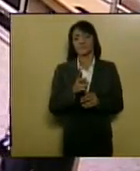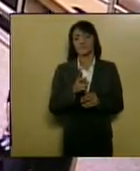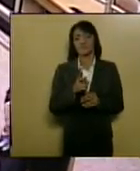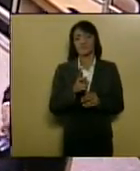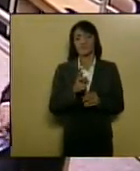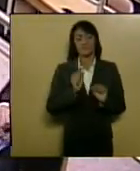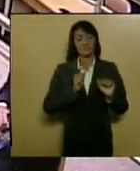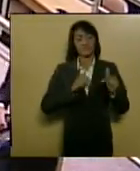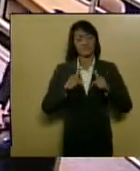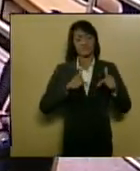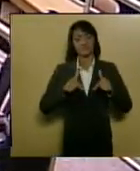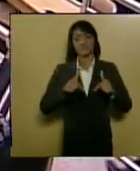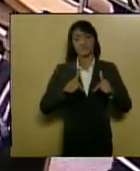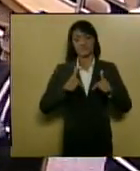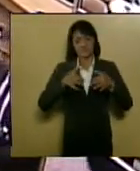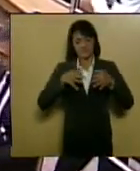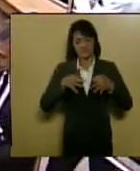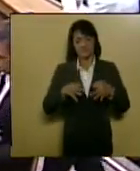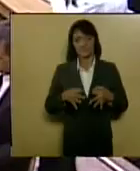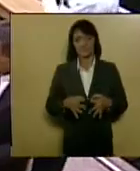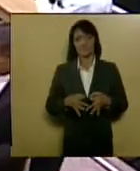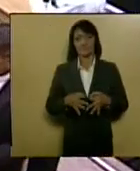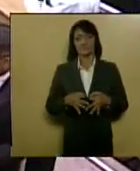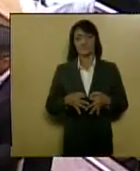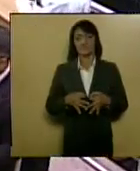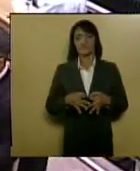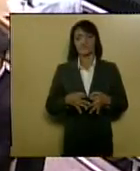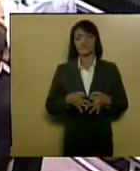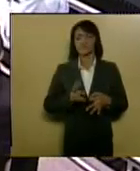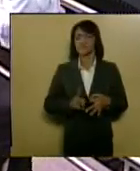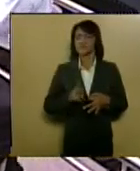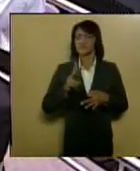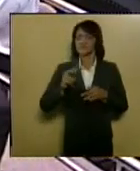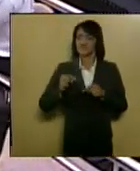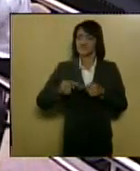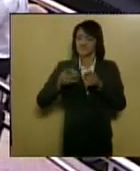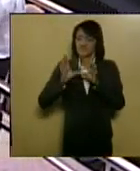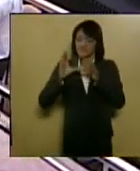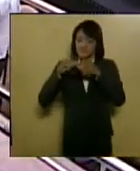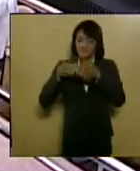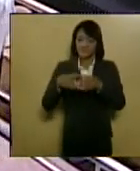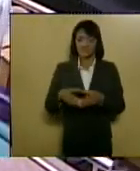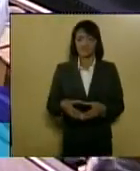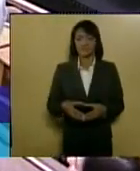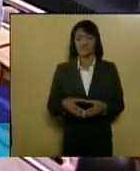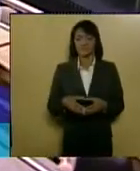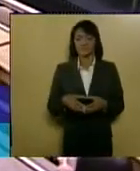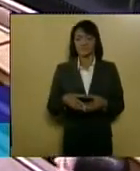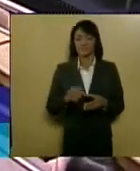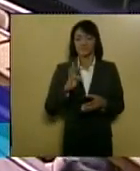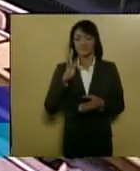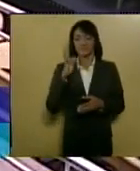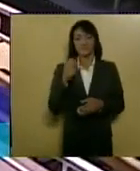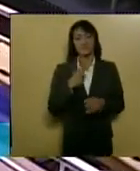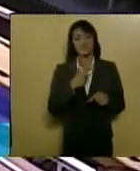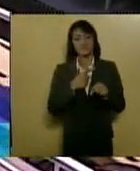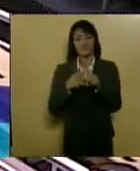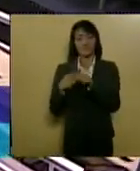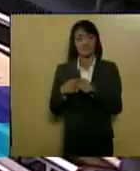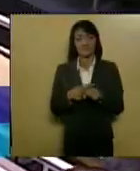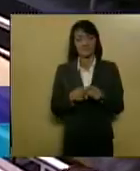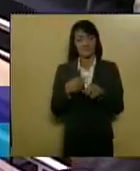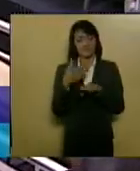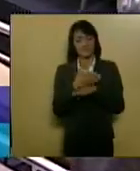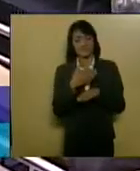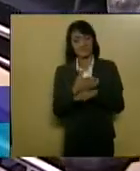suas missões, ora mantendo imbatível o pavilhão nacional nos conflitos em que participou,